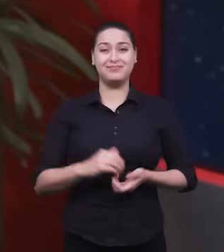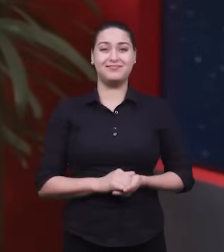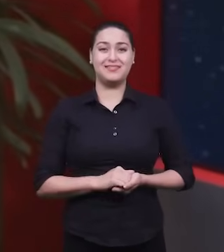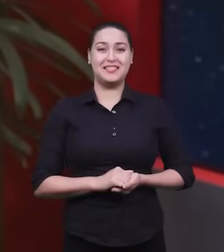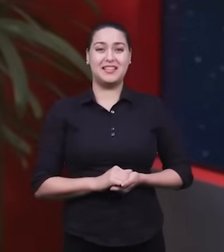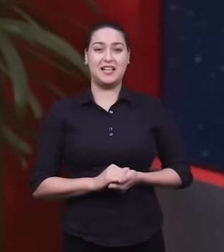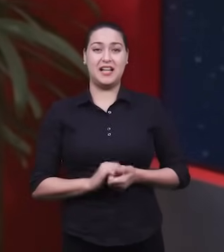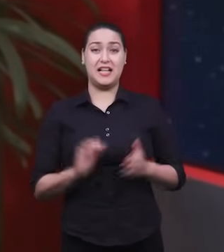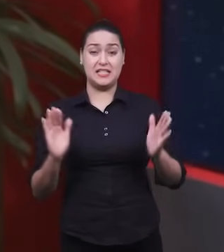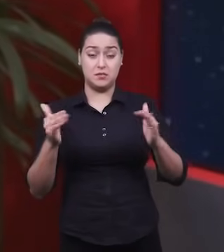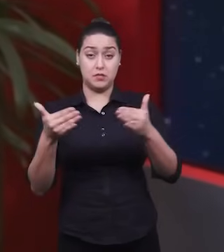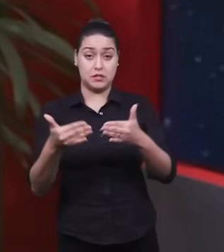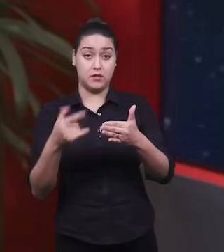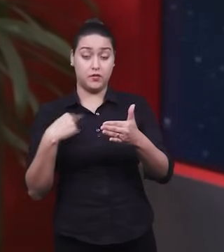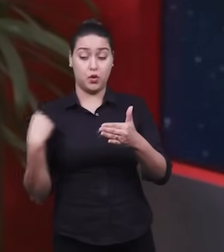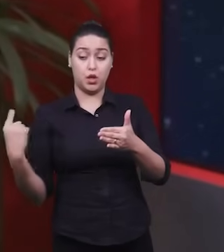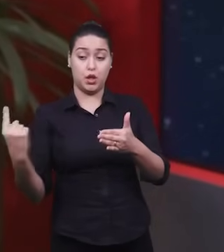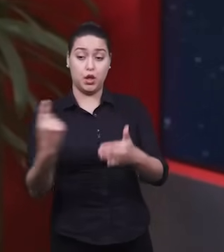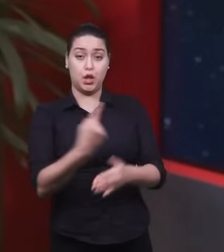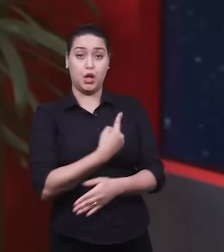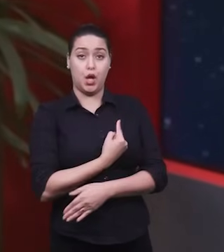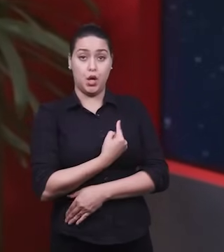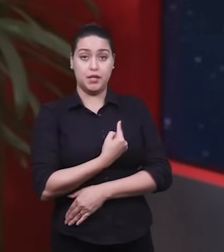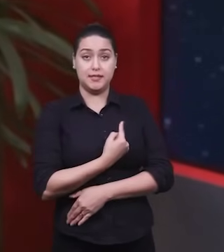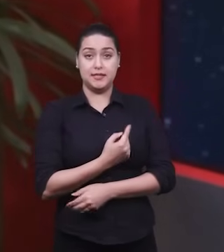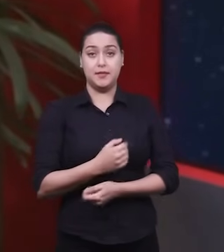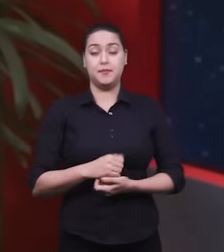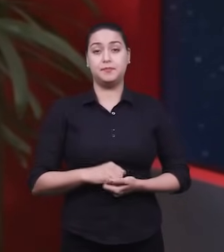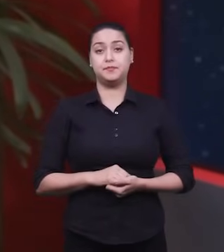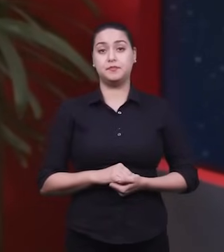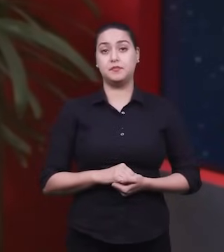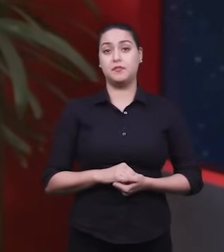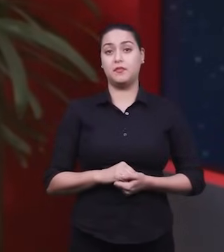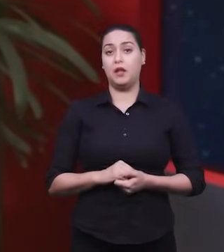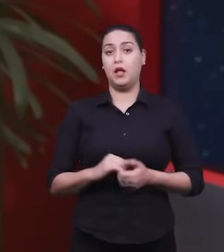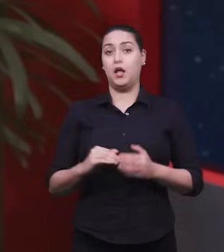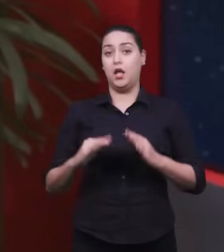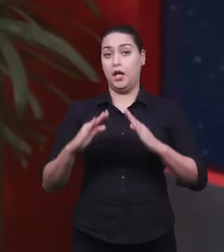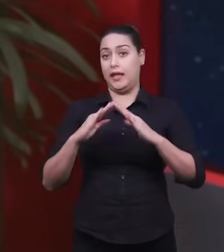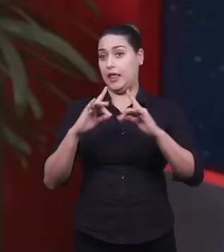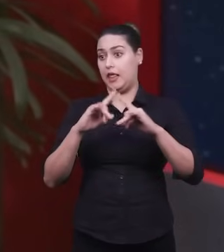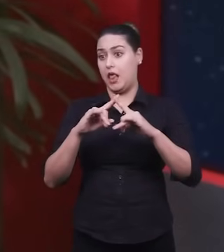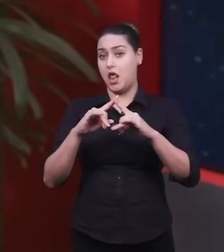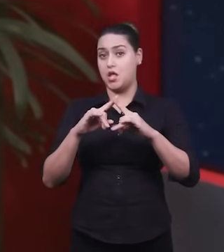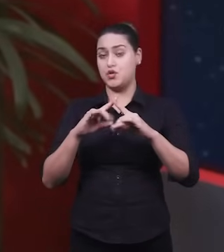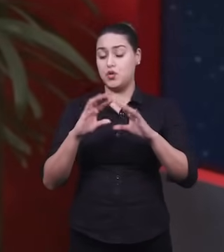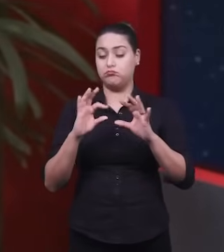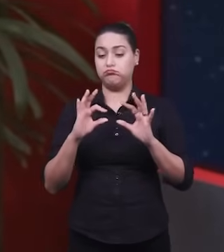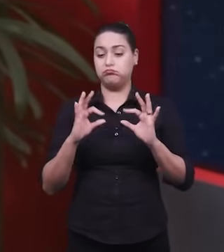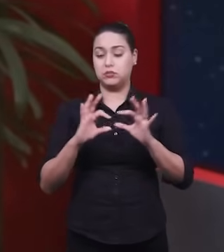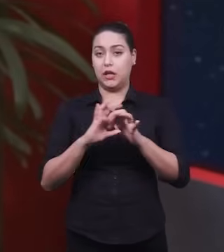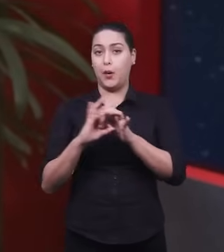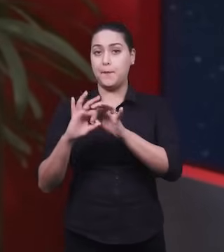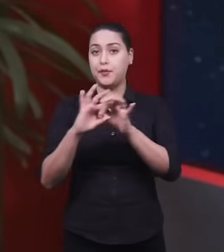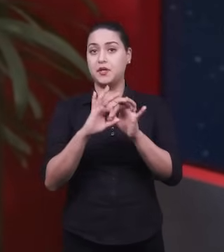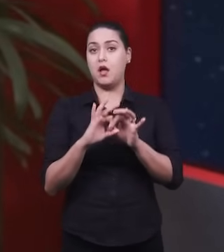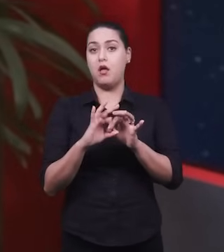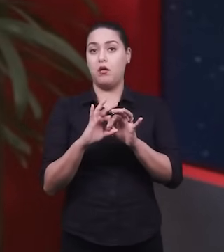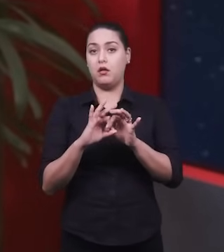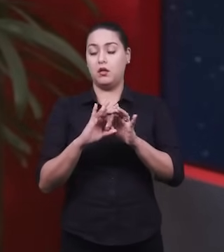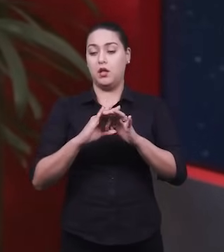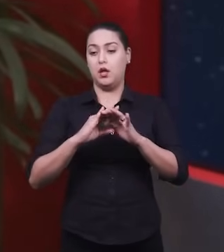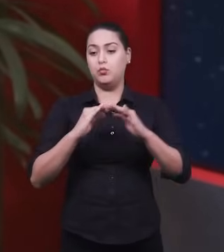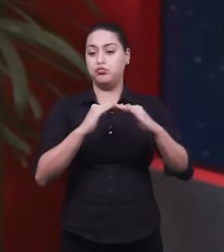é, e agora falando especificamente de nós, enquanto instituição, não é uma coisa solta que não,